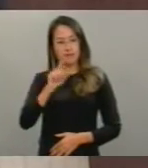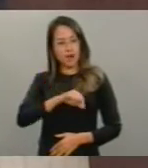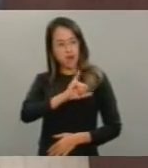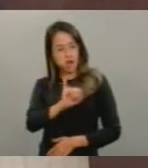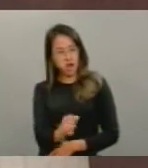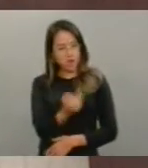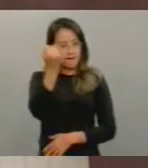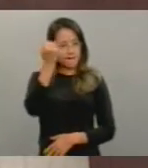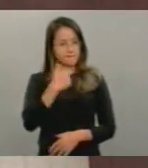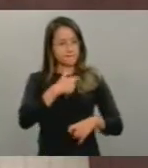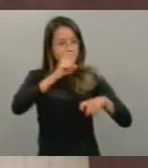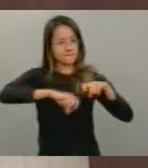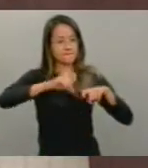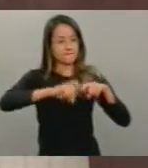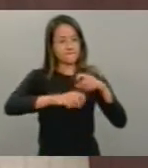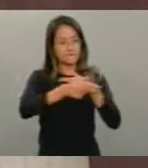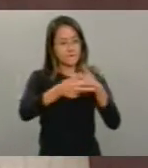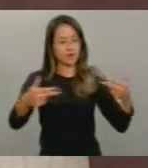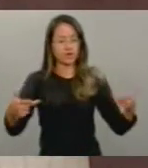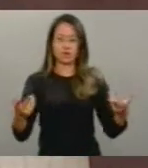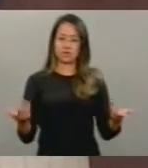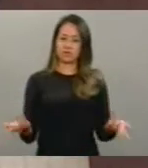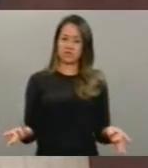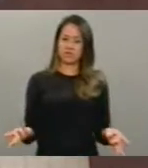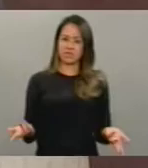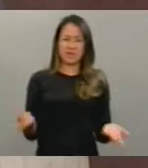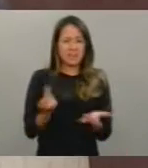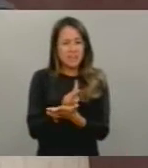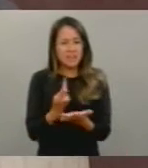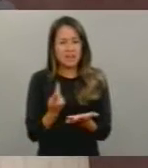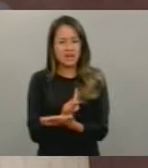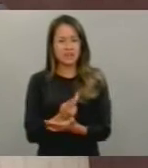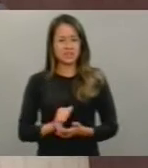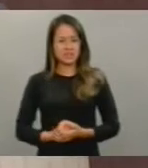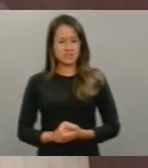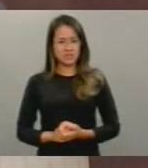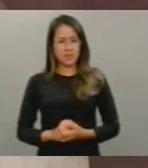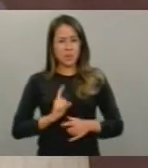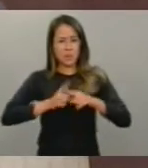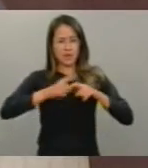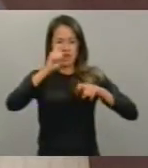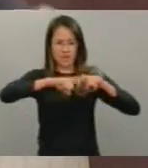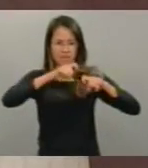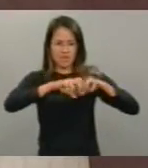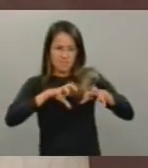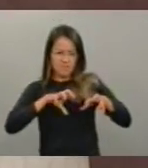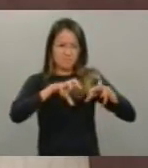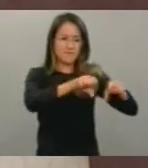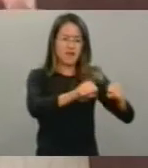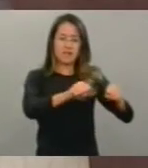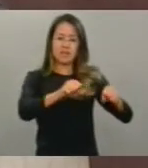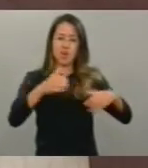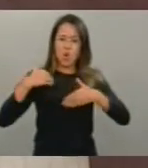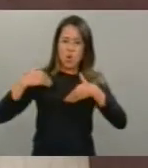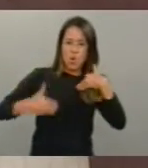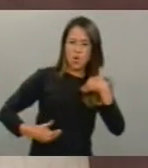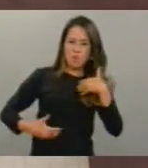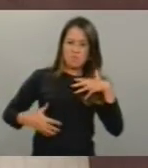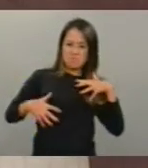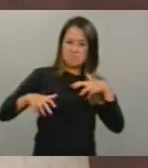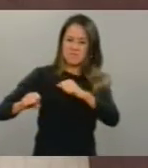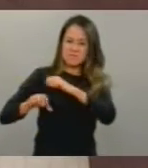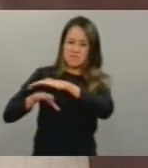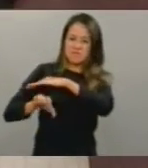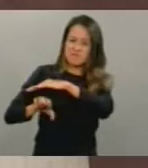porque talvez não haja crime mais covarde do que o crime de natureza sexual, o crime contra a dignidade